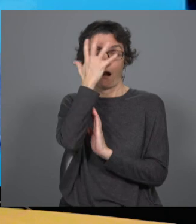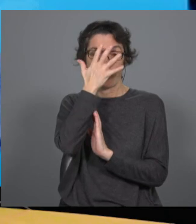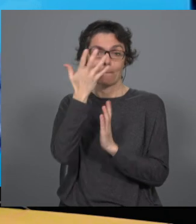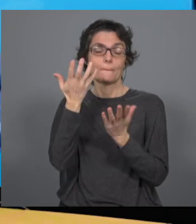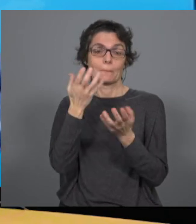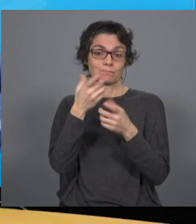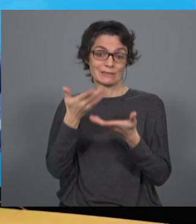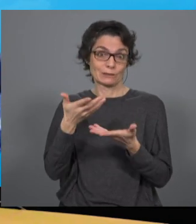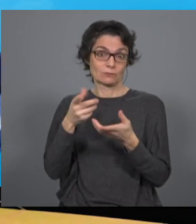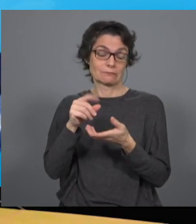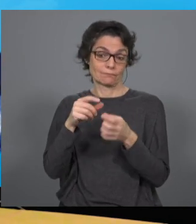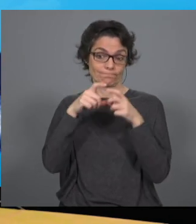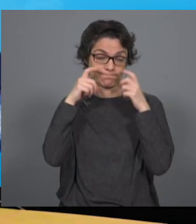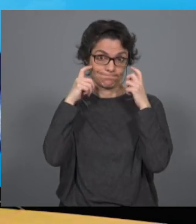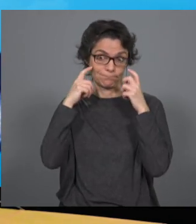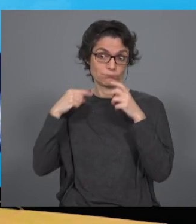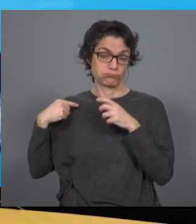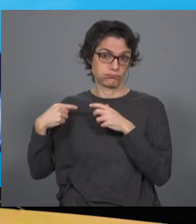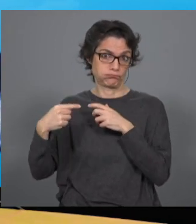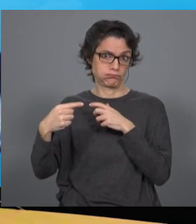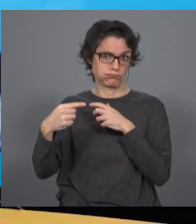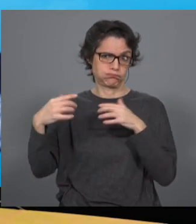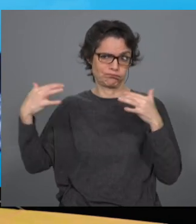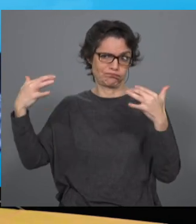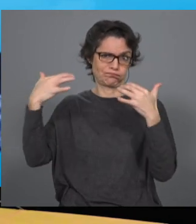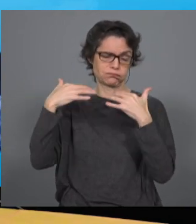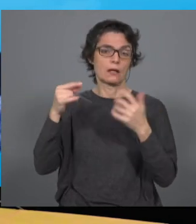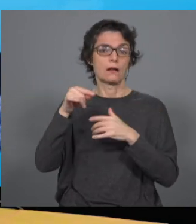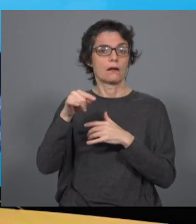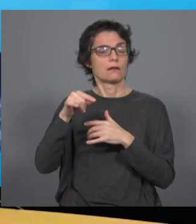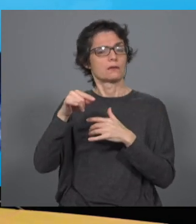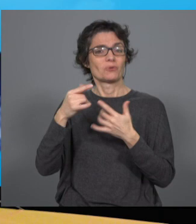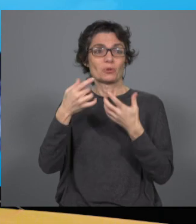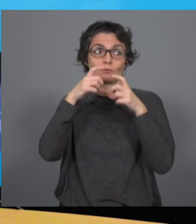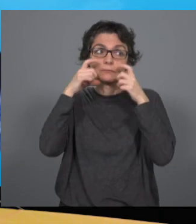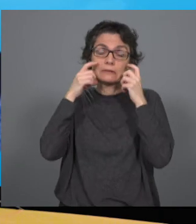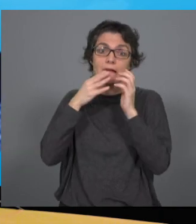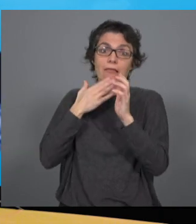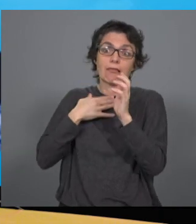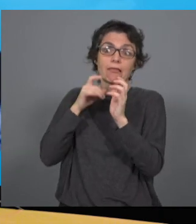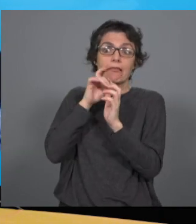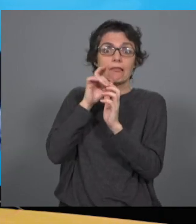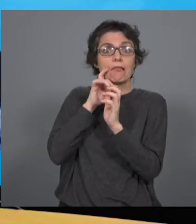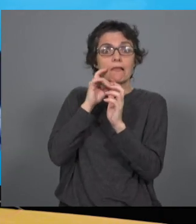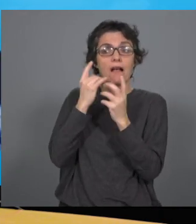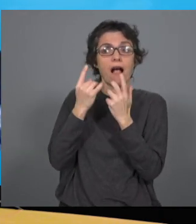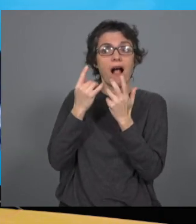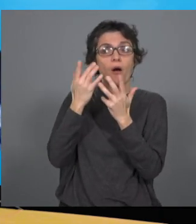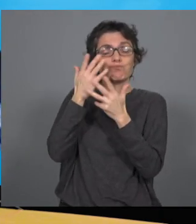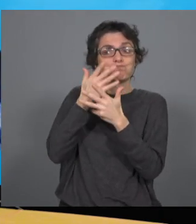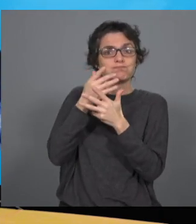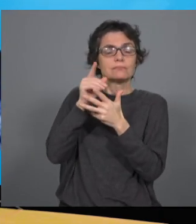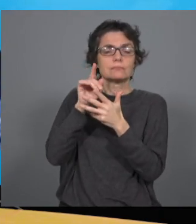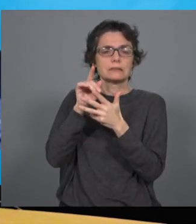inundaram o cotidiano. Atrás delas ficamos ocultos ou protegidos, em prol da segurança